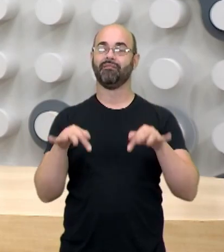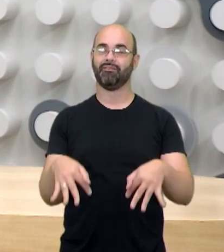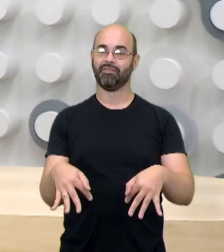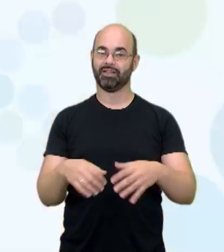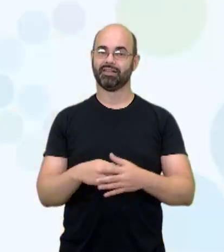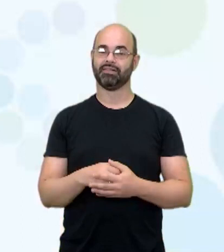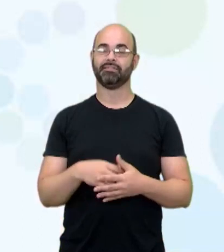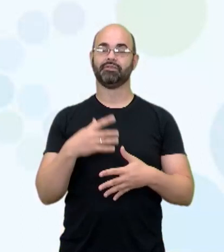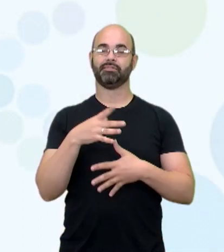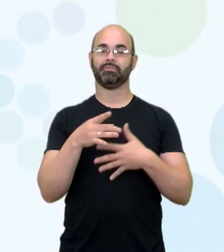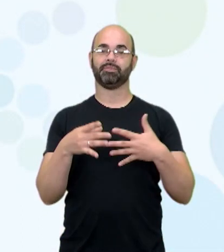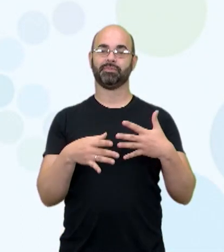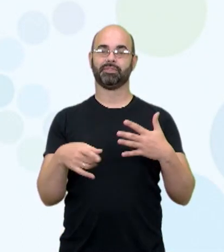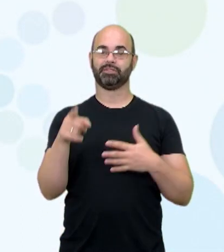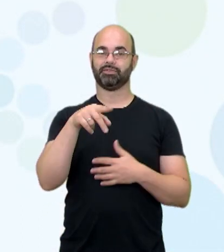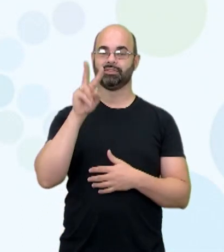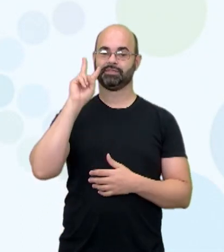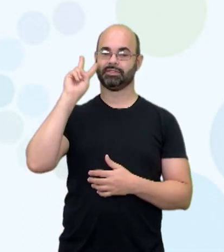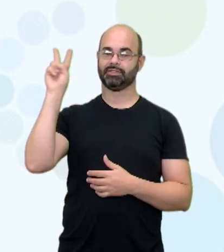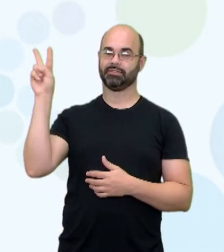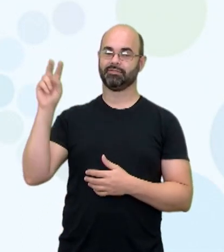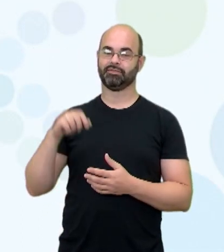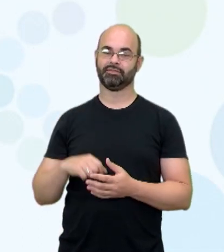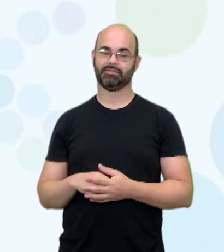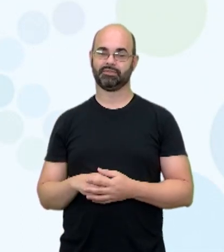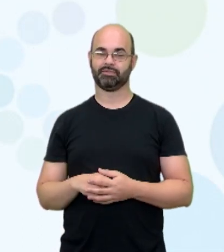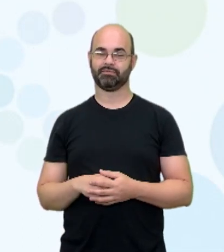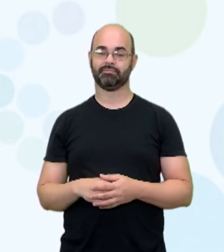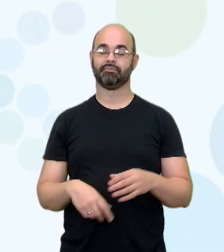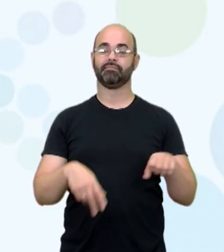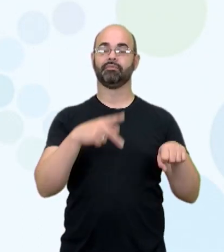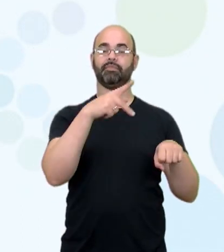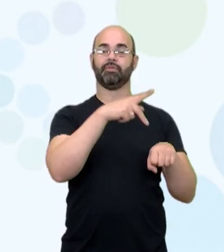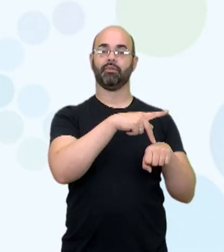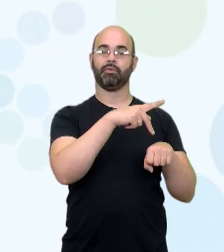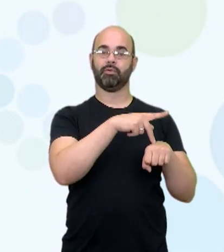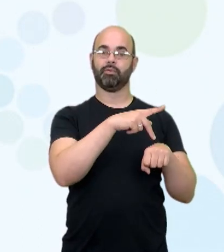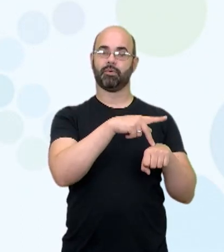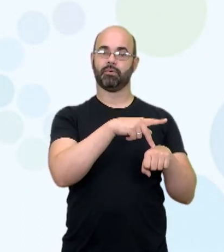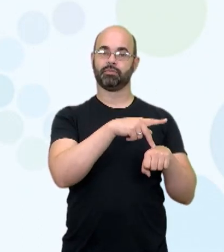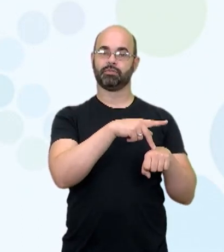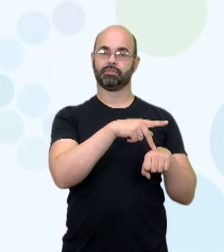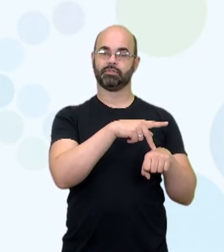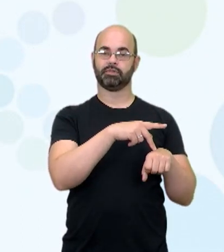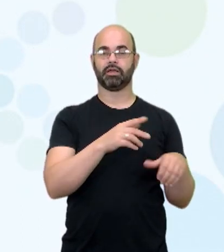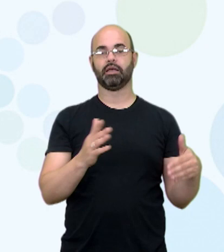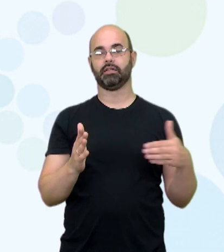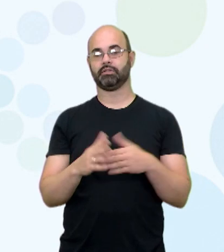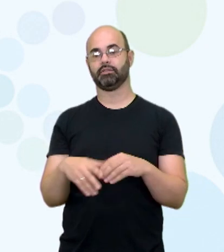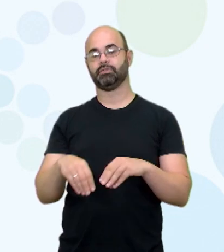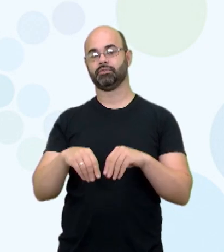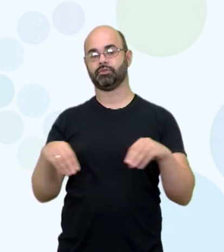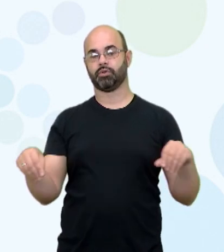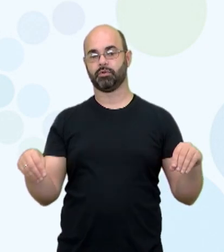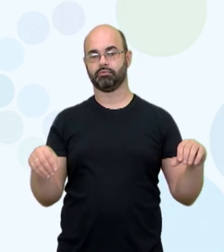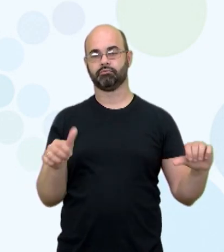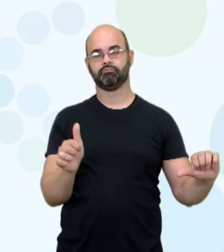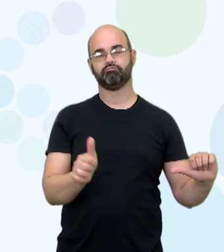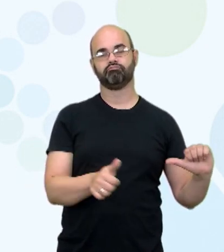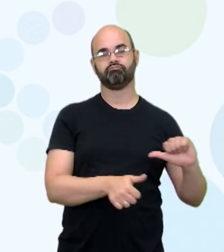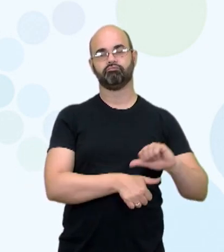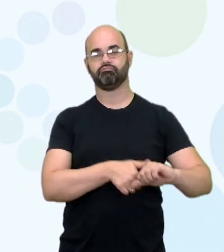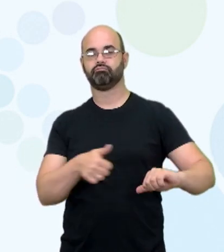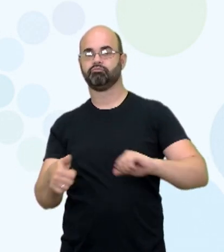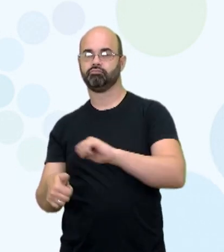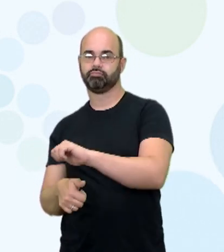ver agora na tela. Então tá lá, ó, das rochas ao solo, entenda essa transformação. Nós vamos falar aí em cima